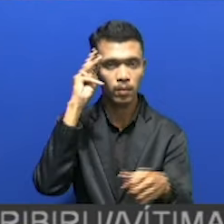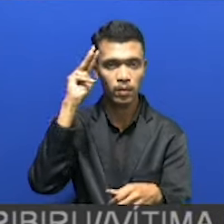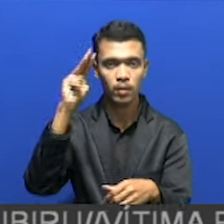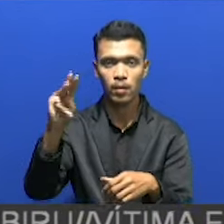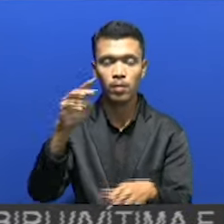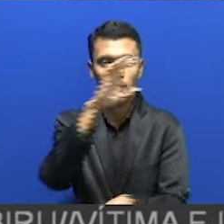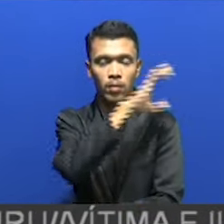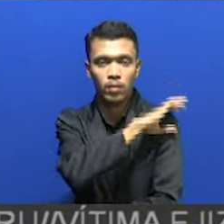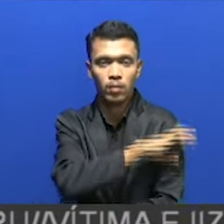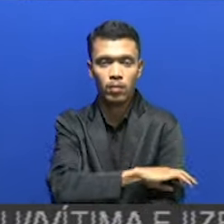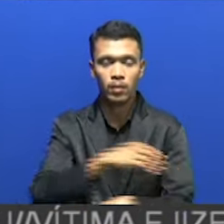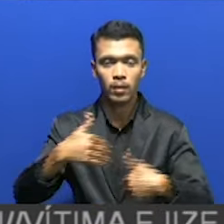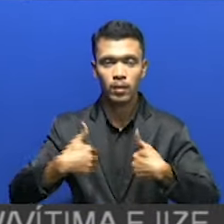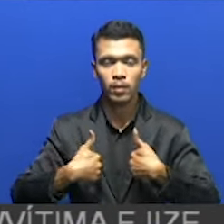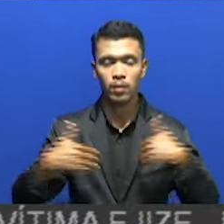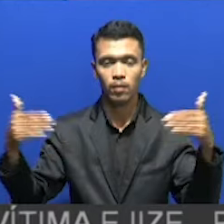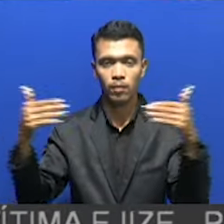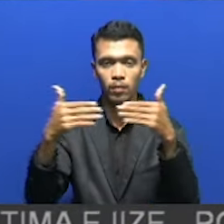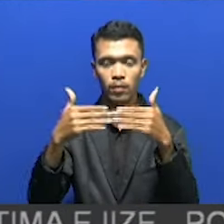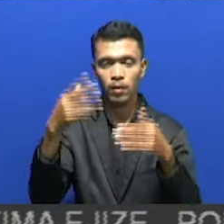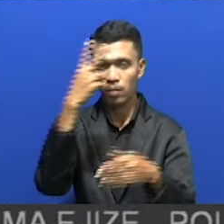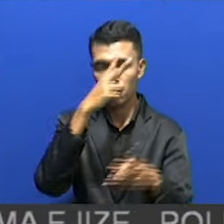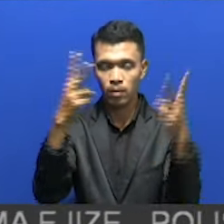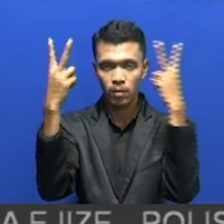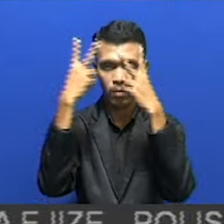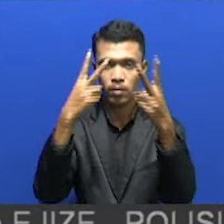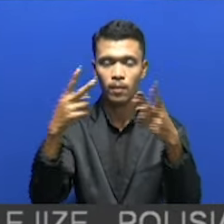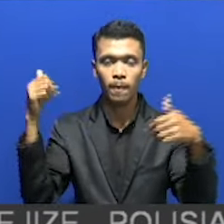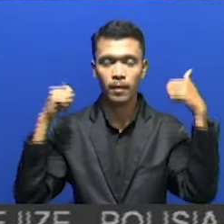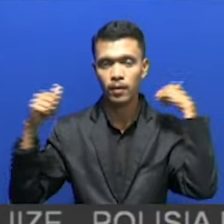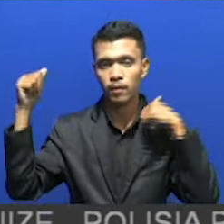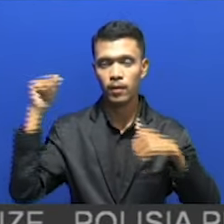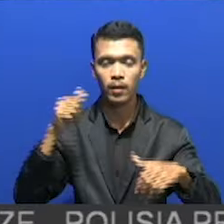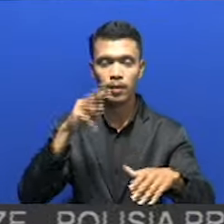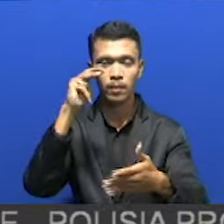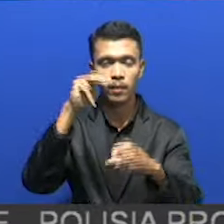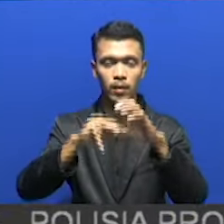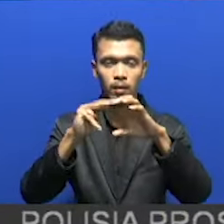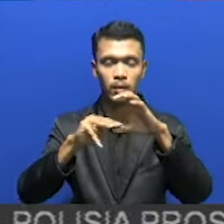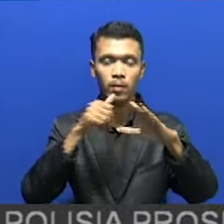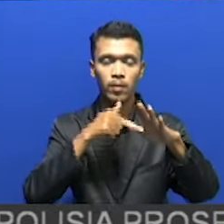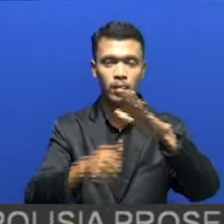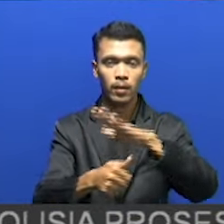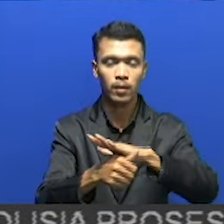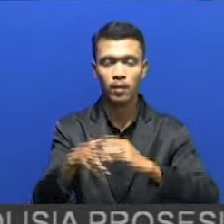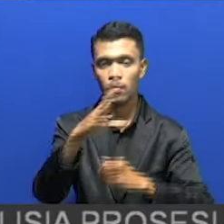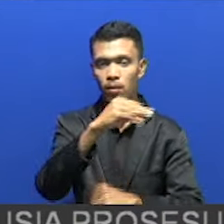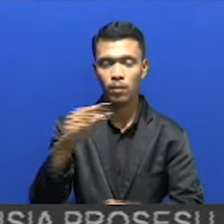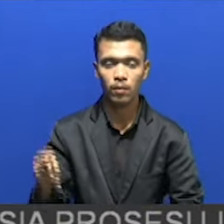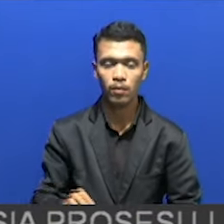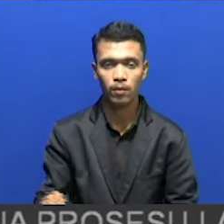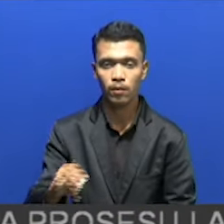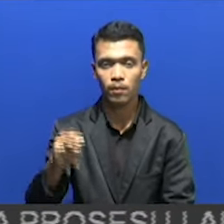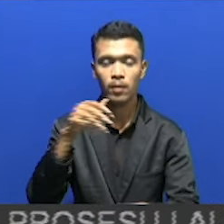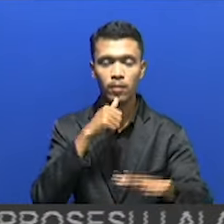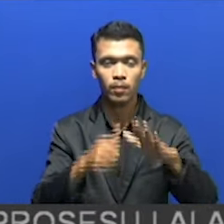garantia segurança e a fronteira, rode controla atividade mercadoria ilegal no movimento ilegal. Para